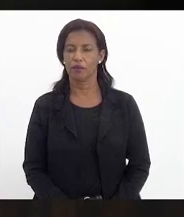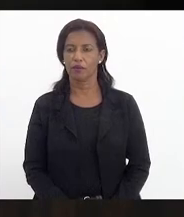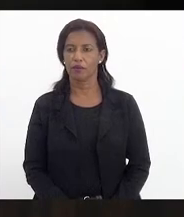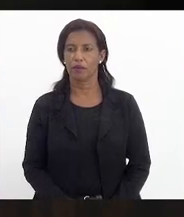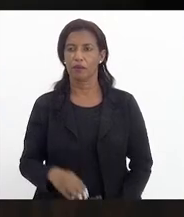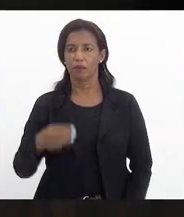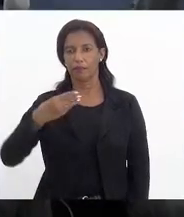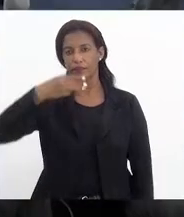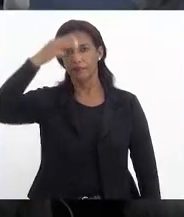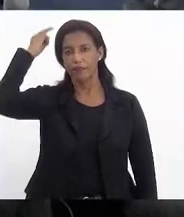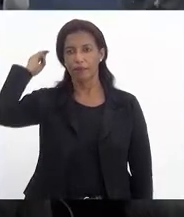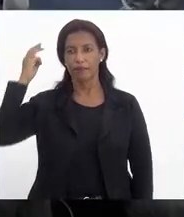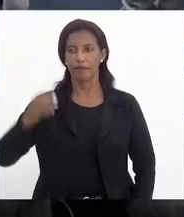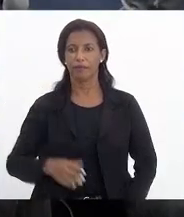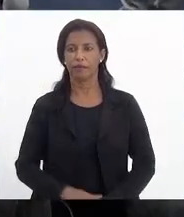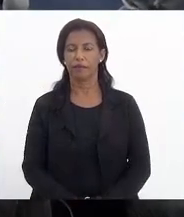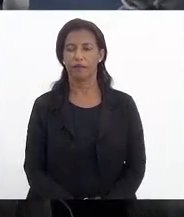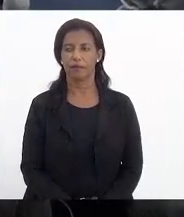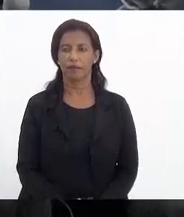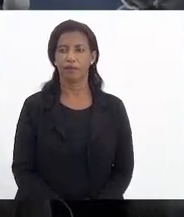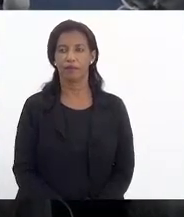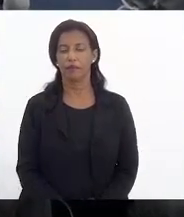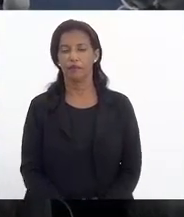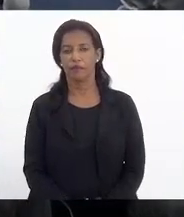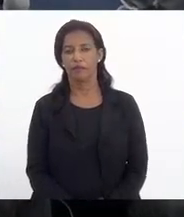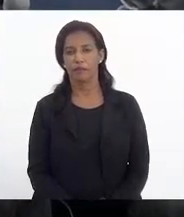Márcio Pacheco.